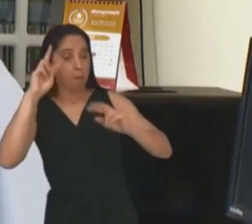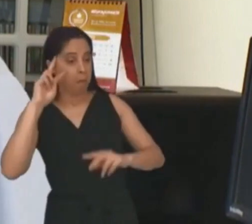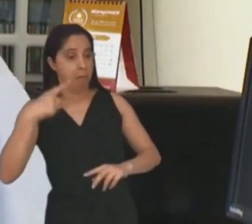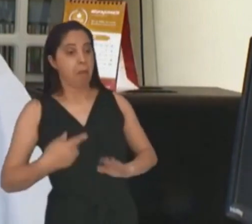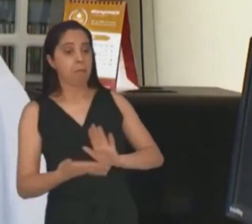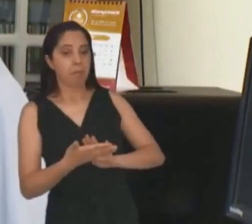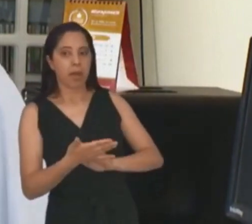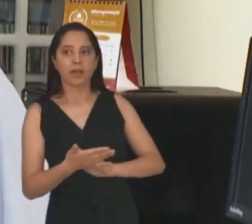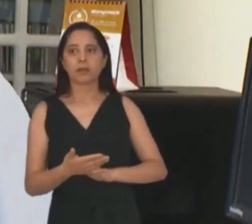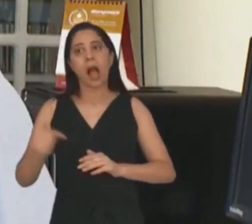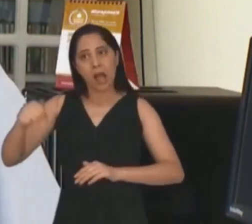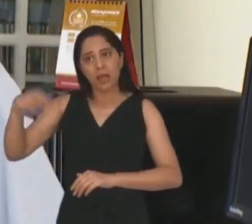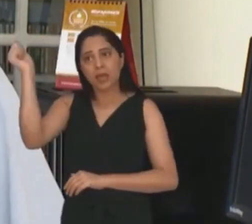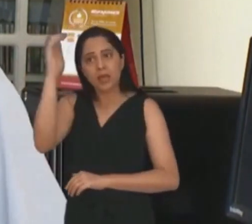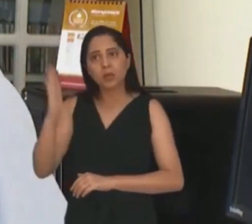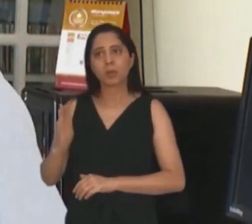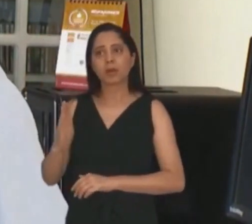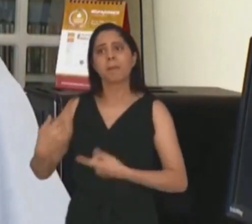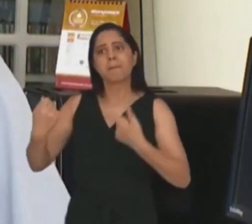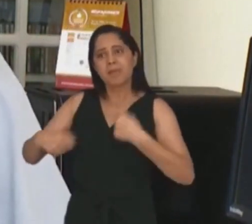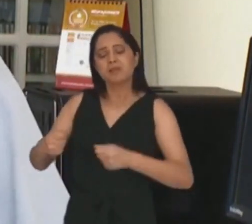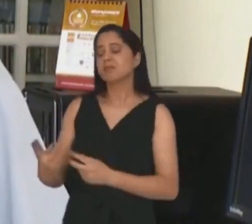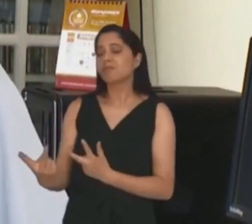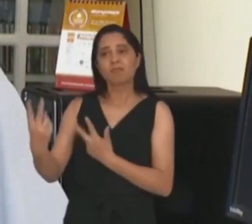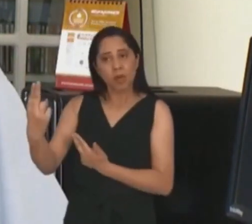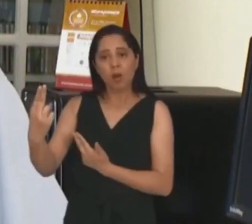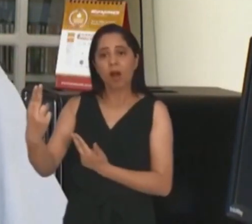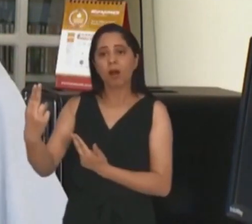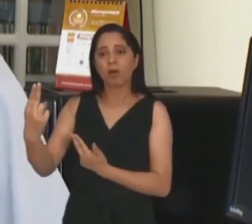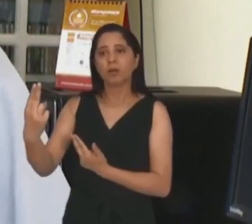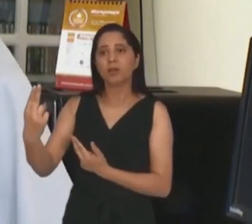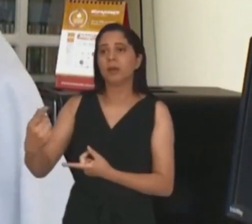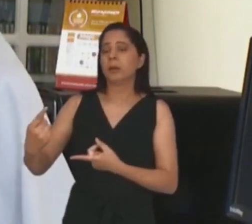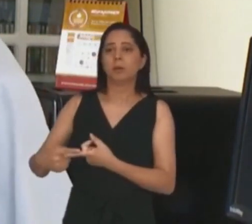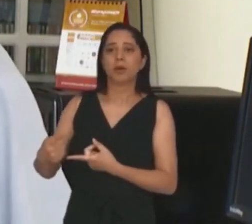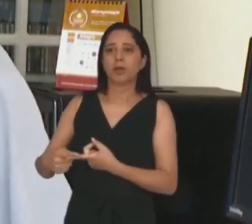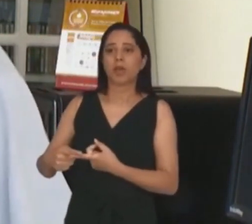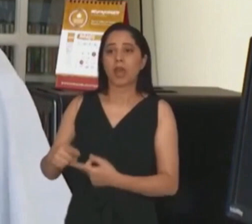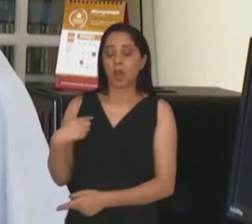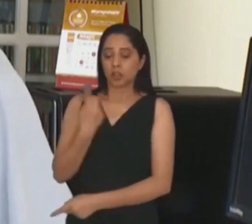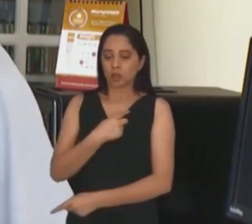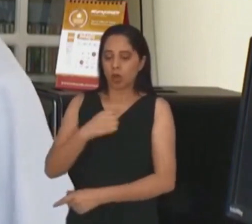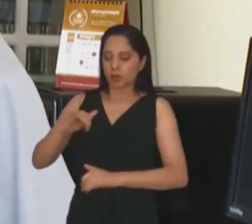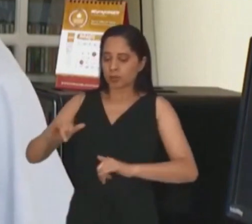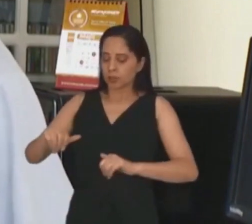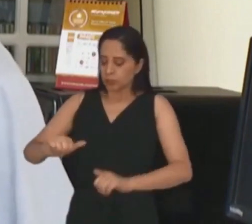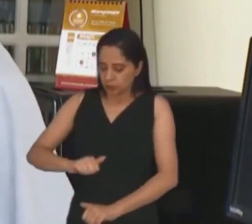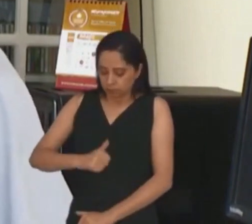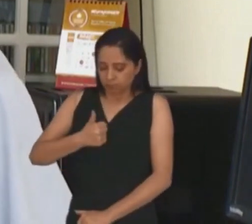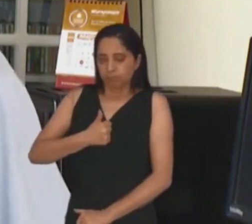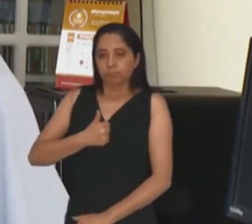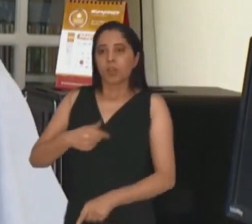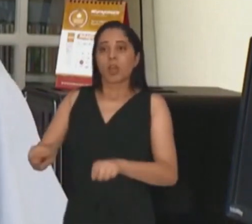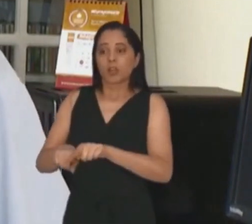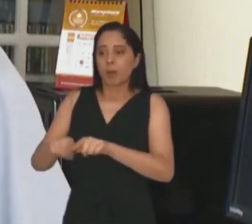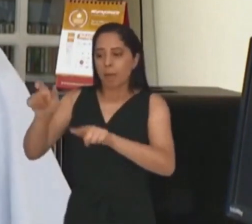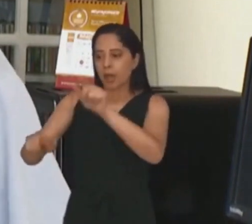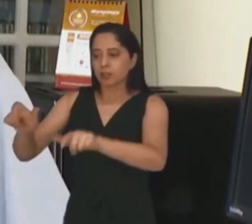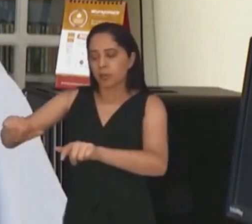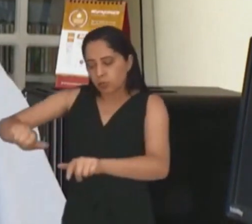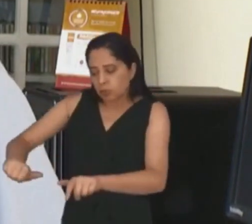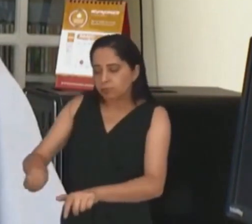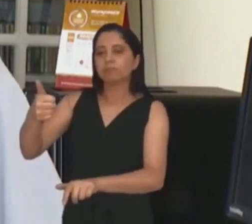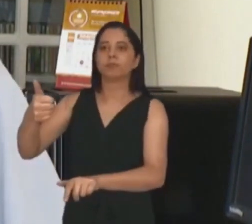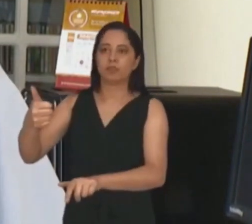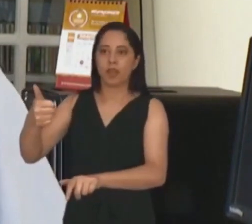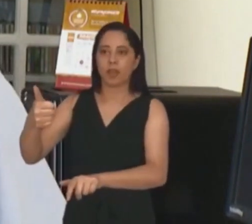isso no nosso país, no meio das pessoas, porque ele traz muito crescimento, não só pessoal, mas para as pessoas